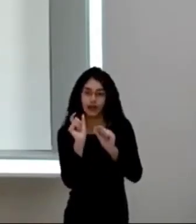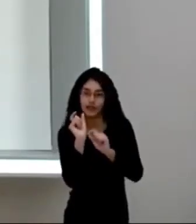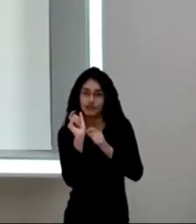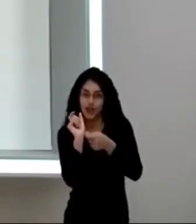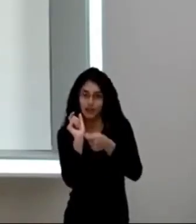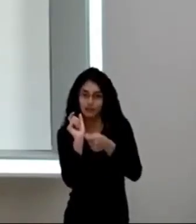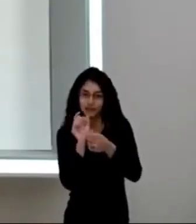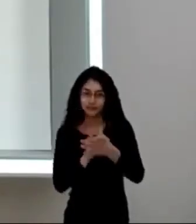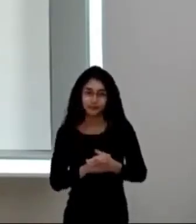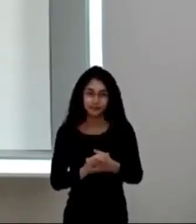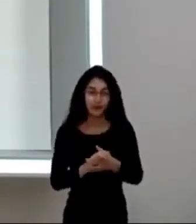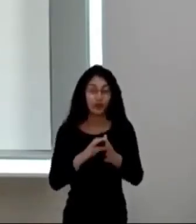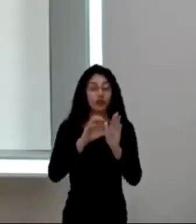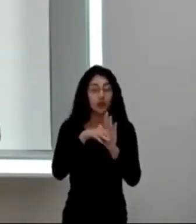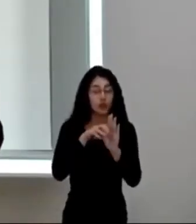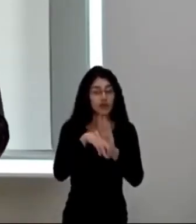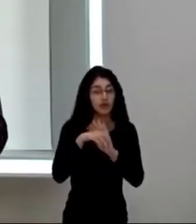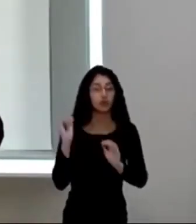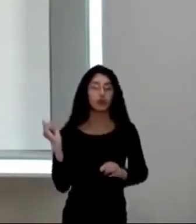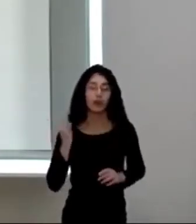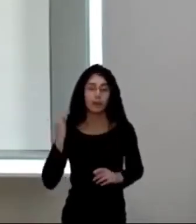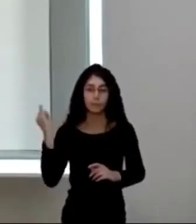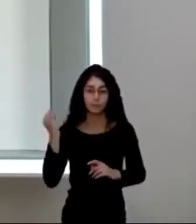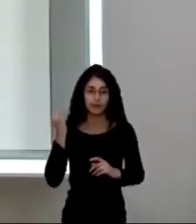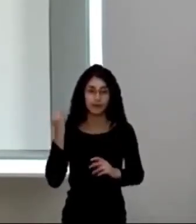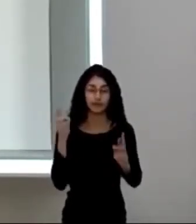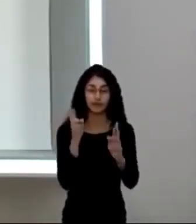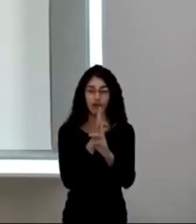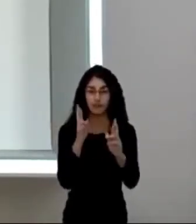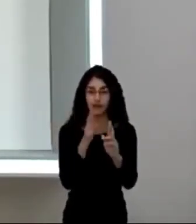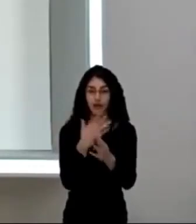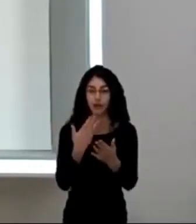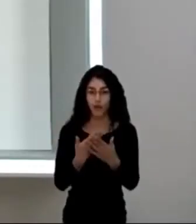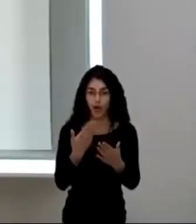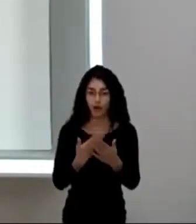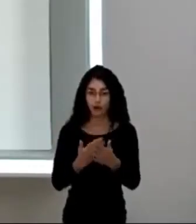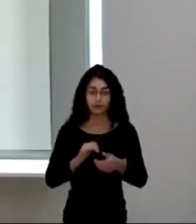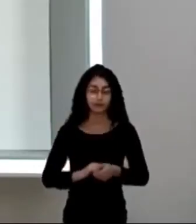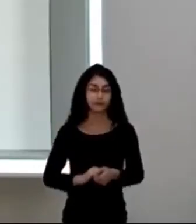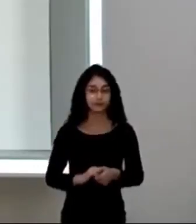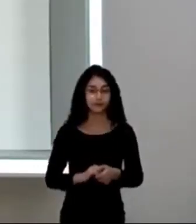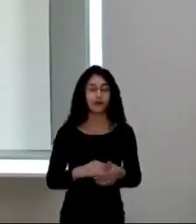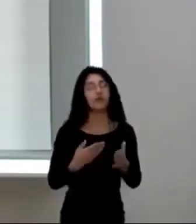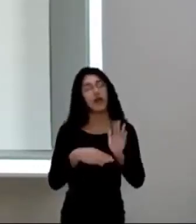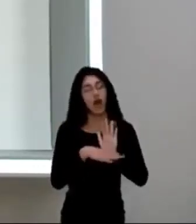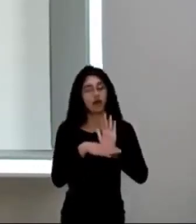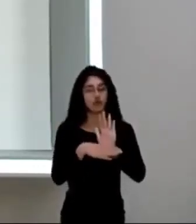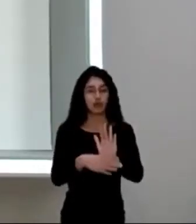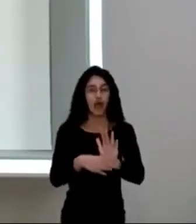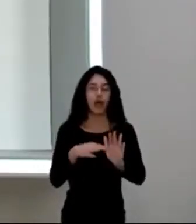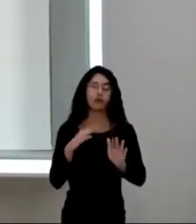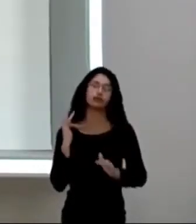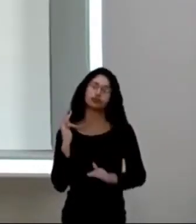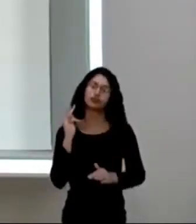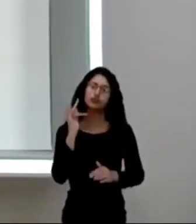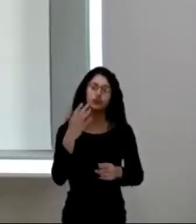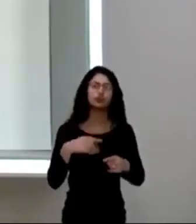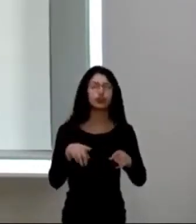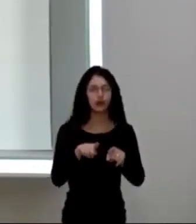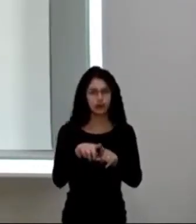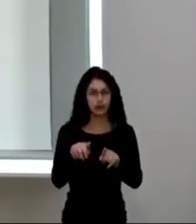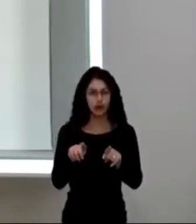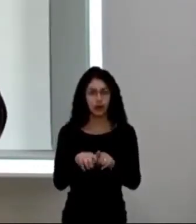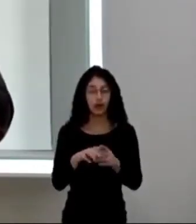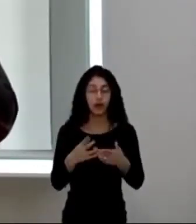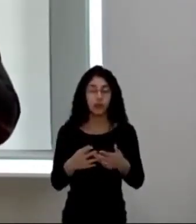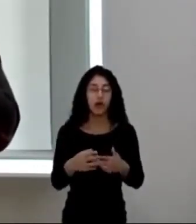mais importantes relacionados a essa aula. Isso vai te ajudar para possíveis, né, e posteriores consultas aí, para que você possa